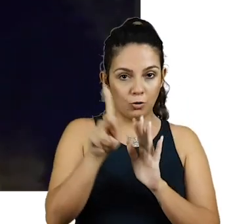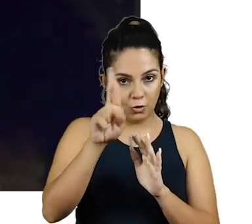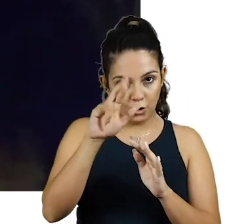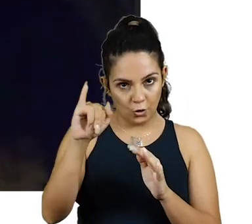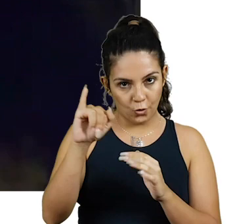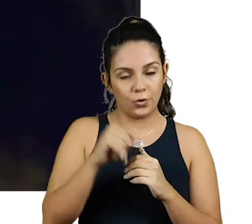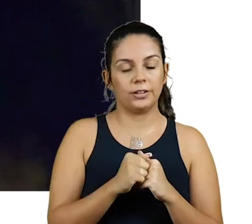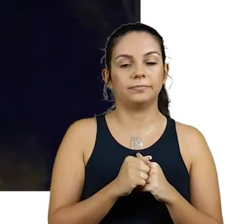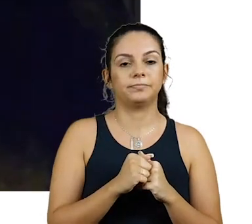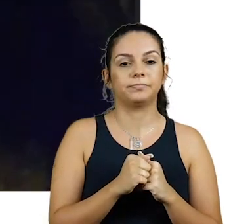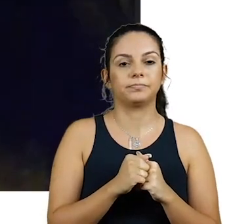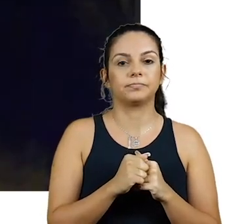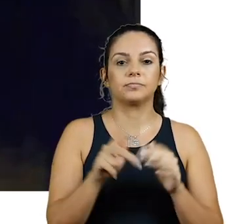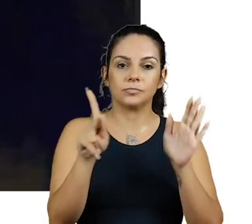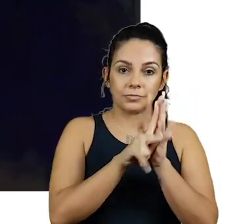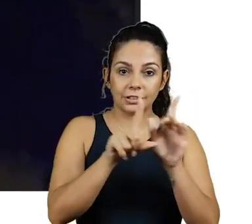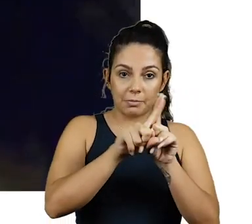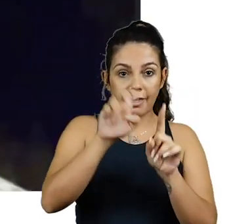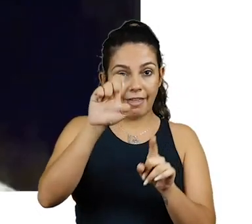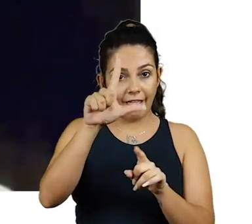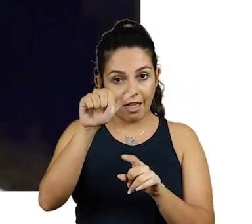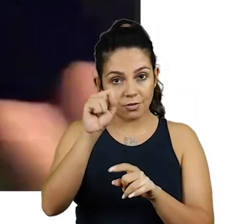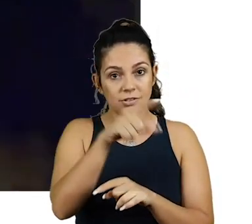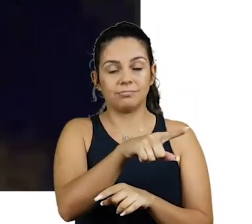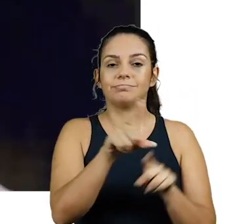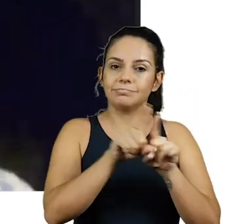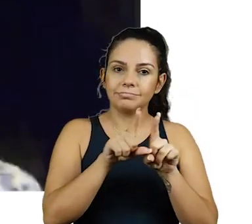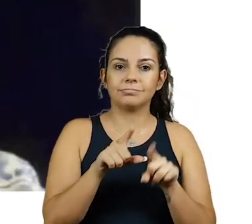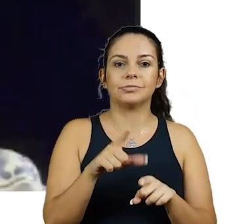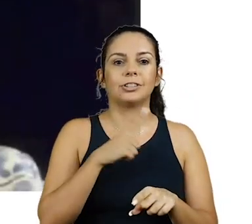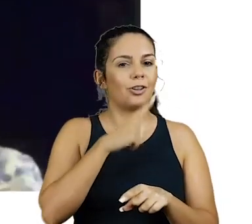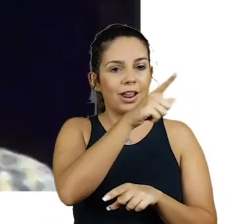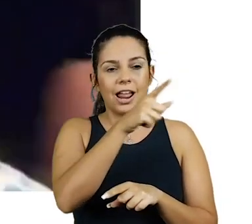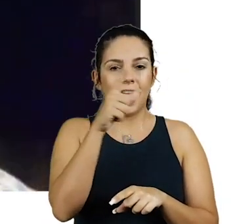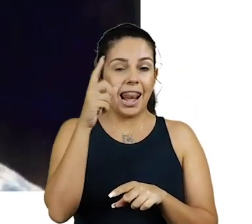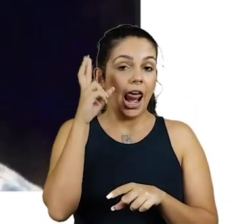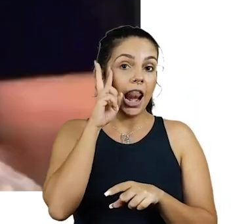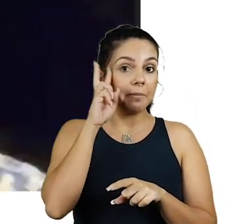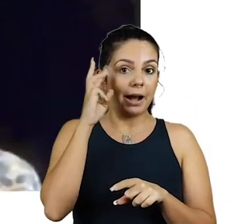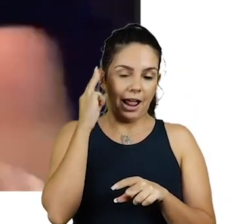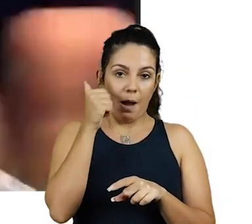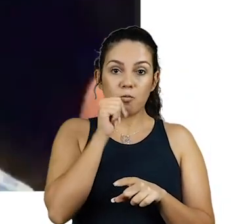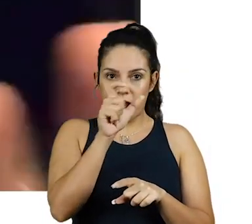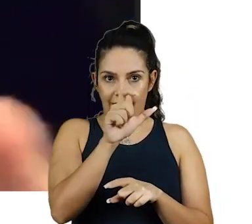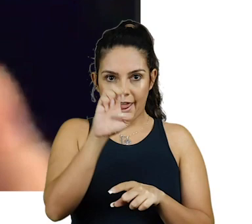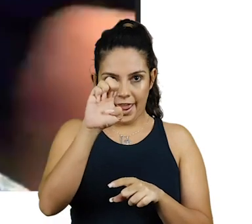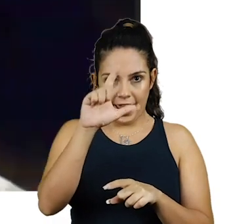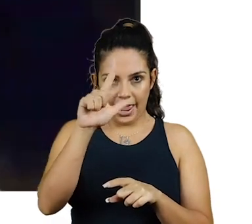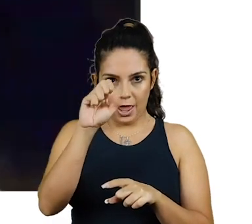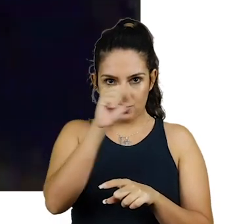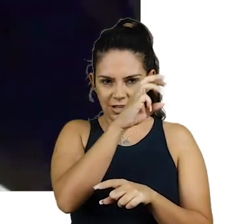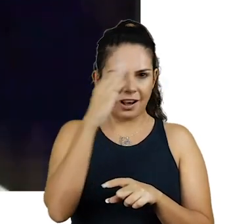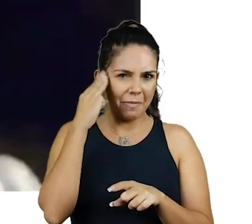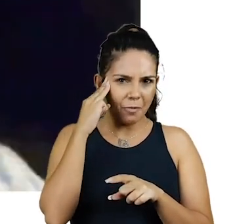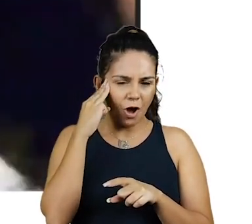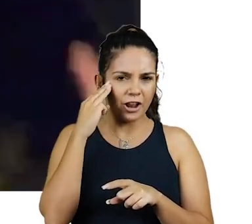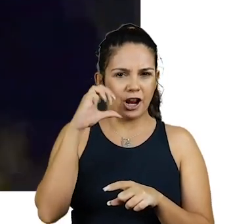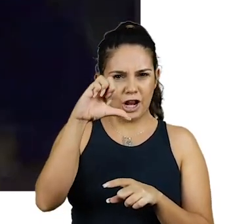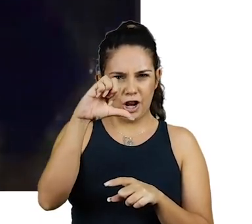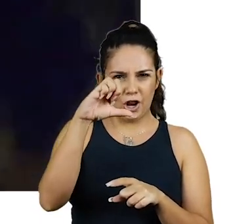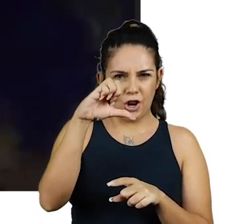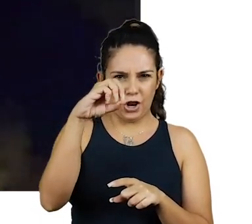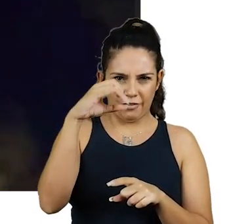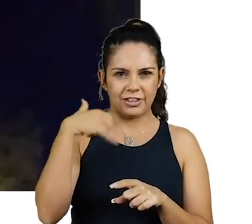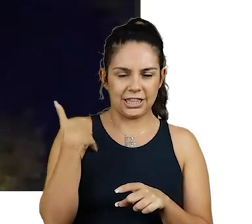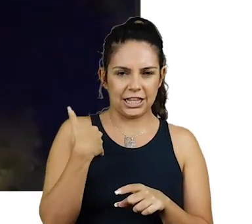que é mestre, mas com a própria Elza, porque Elza tem uma memória impecável, é impressionante, uma mulher de 90 anos, uma mulher